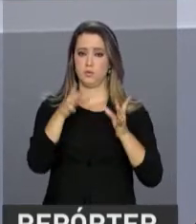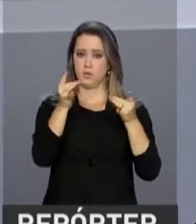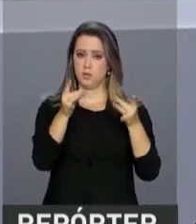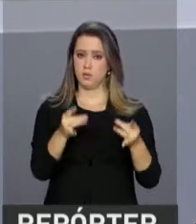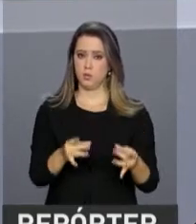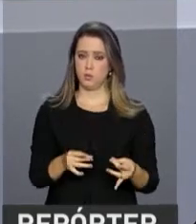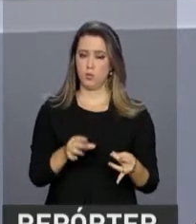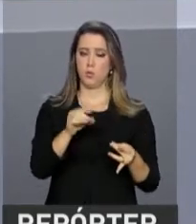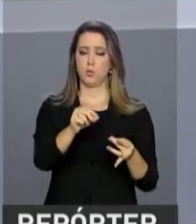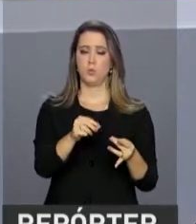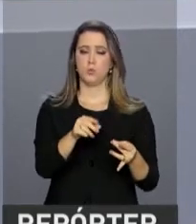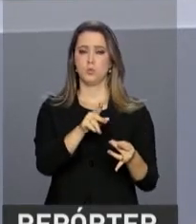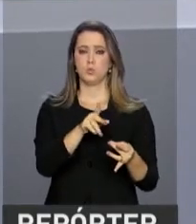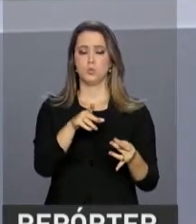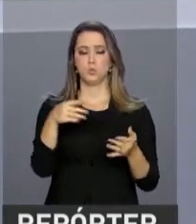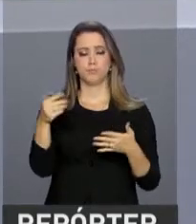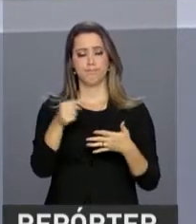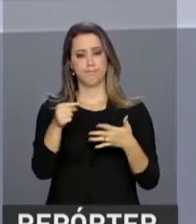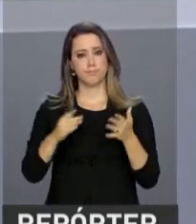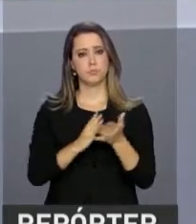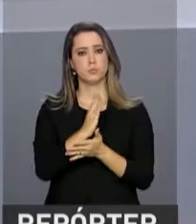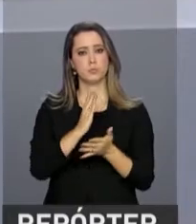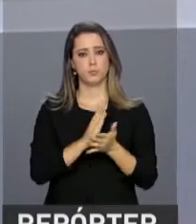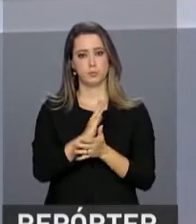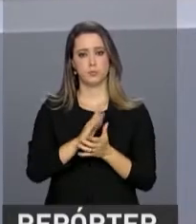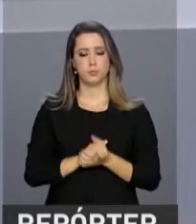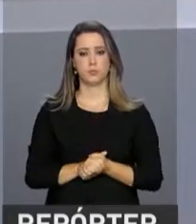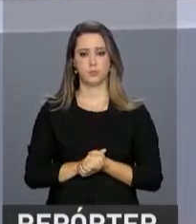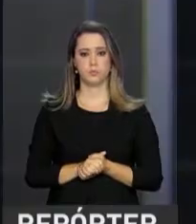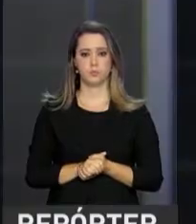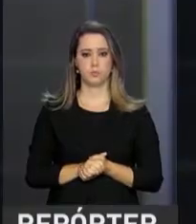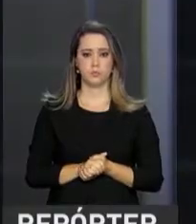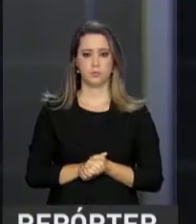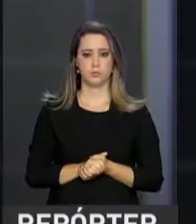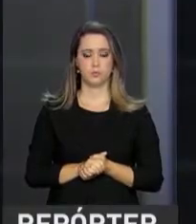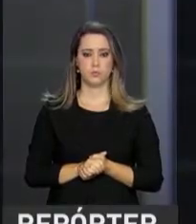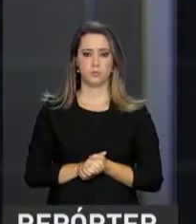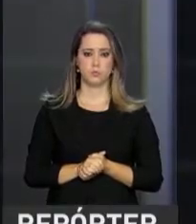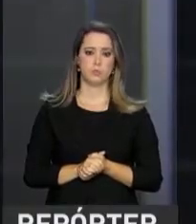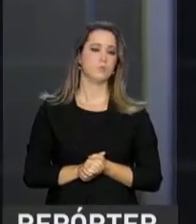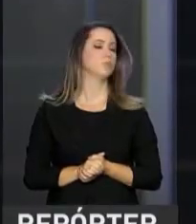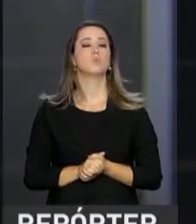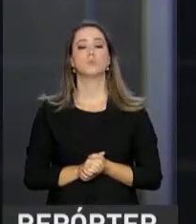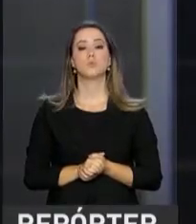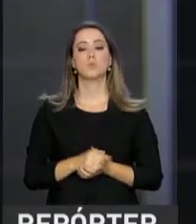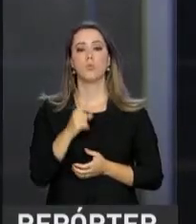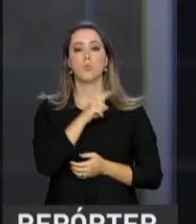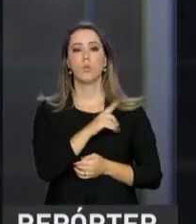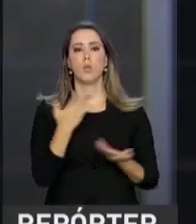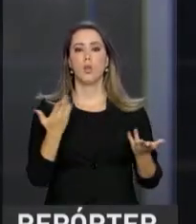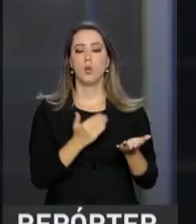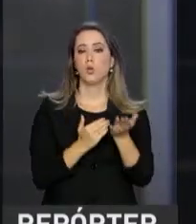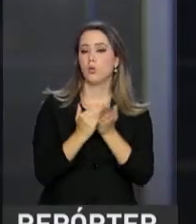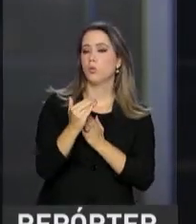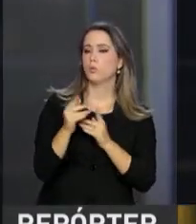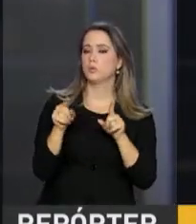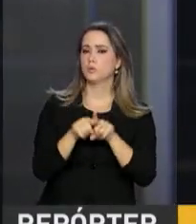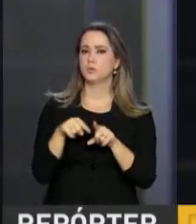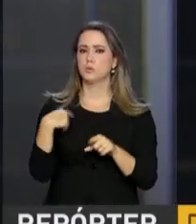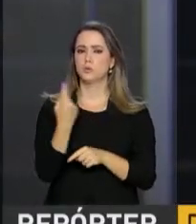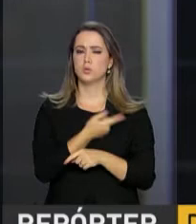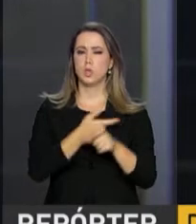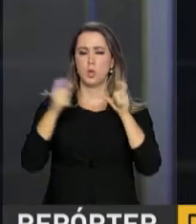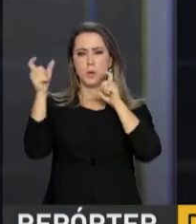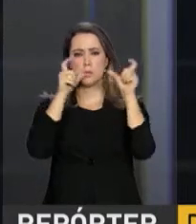que espera ver aprovados pelos parlamentares na sessão legislativa que horas inaugura nossas